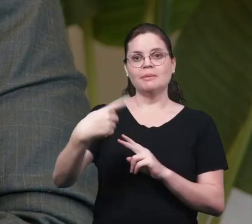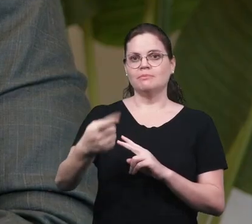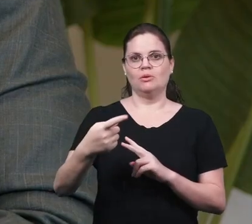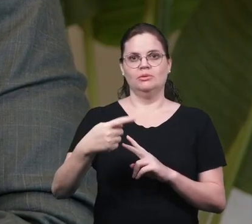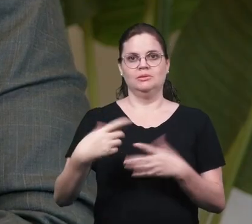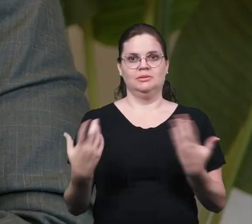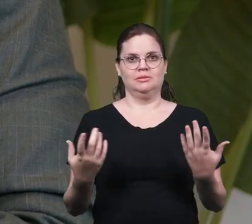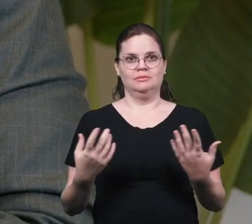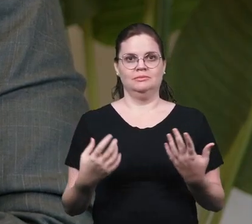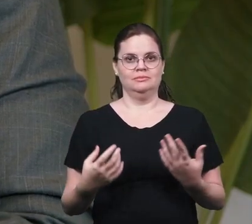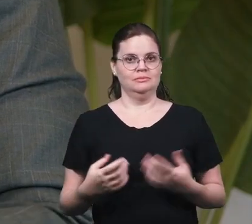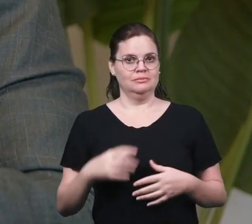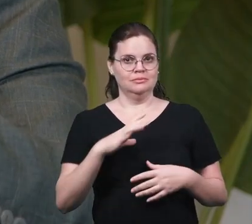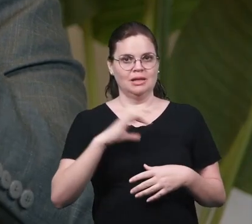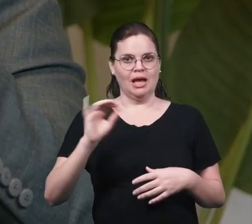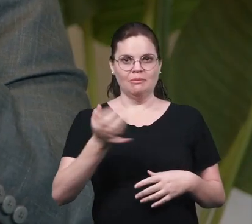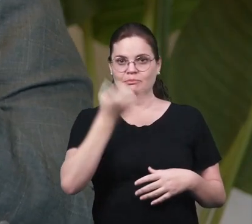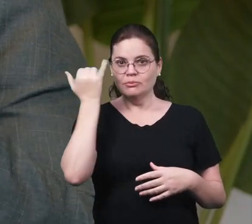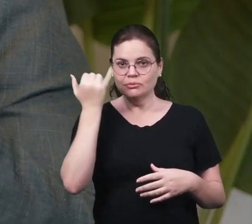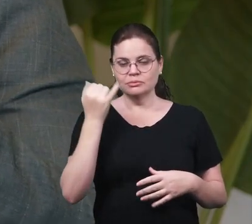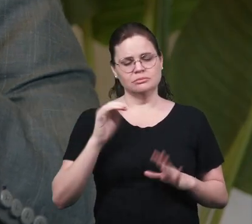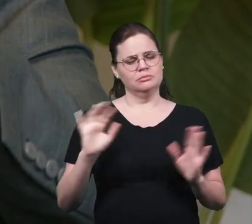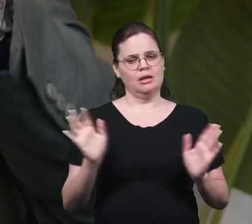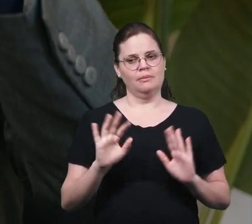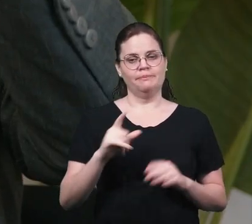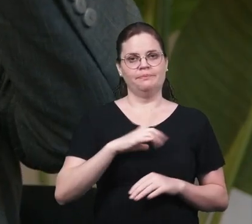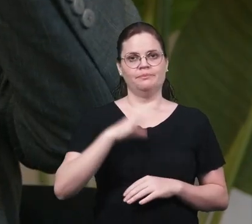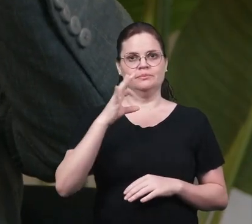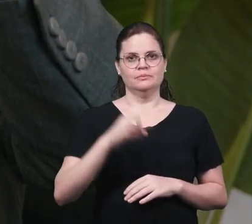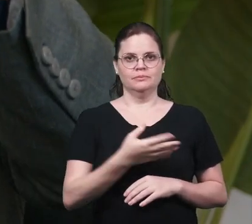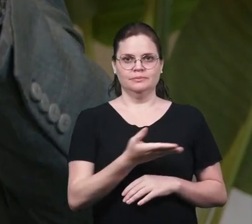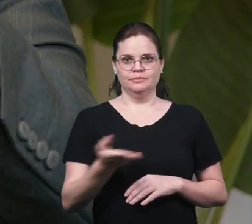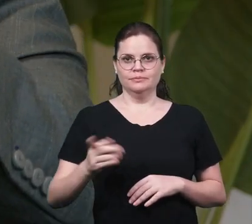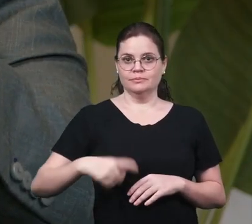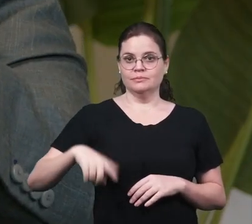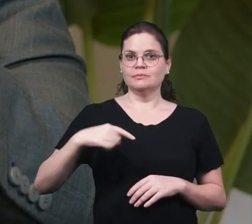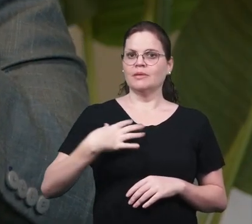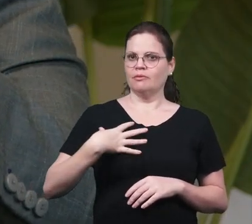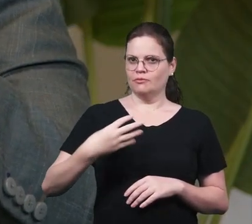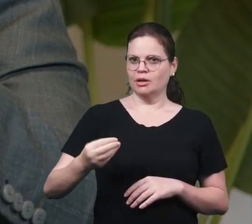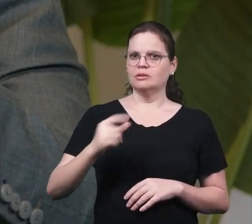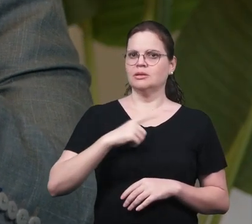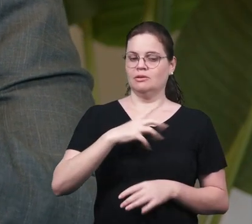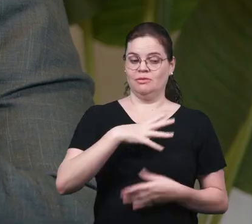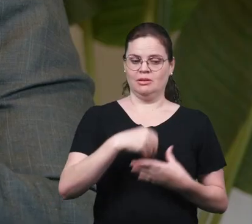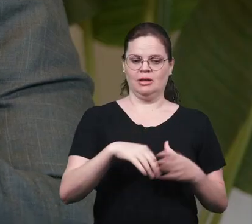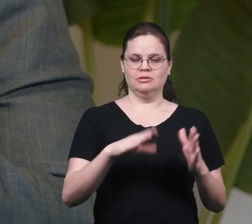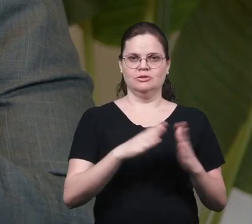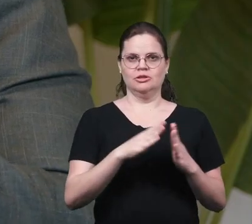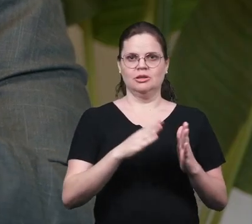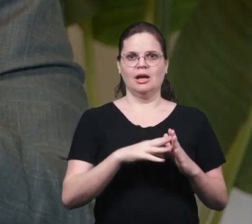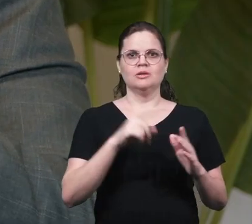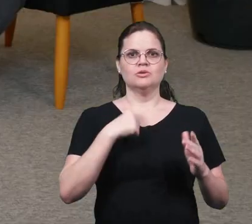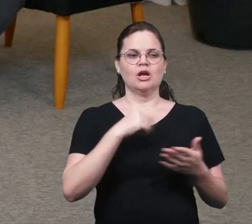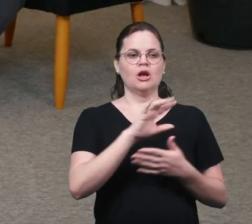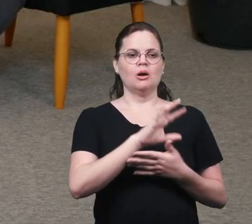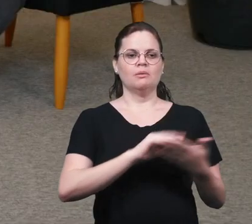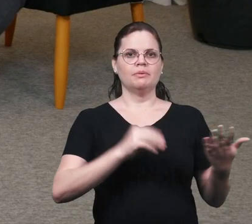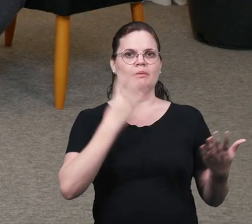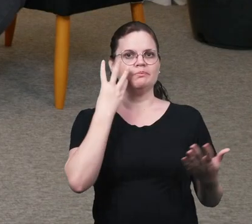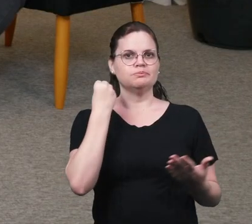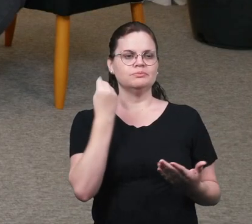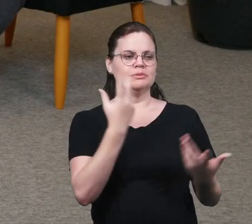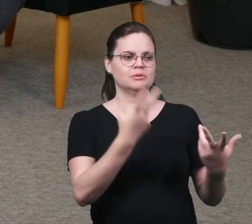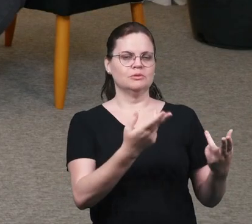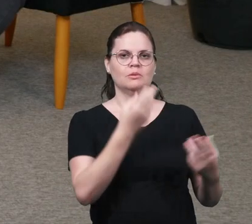Certamente que não. Certamente que essas meninas tiveram um bom exemplo dentro de casa. Esse é o